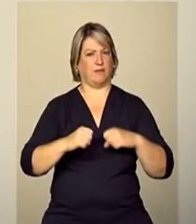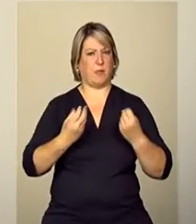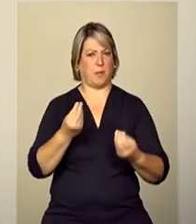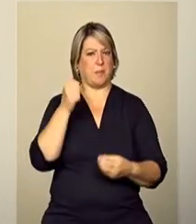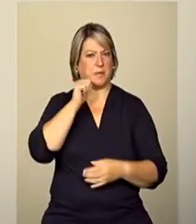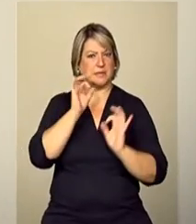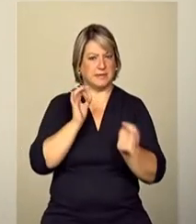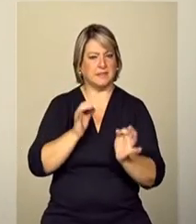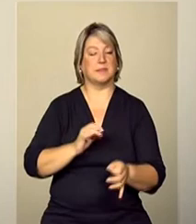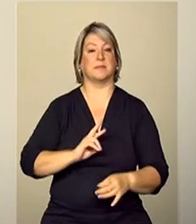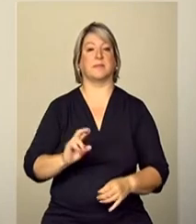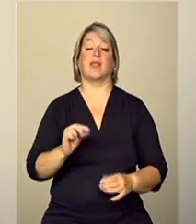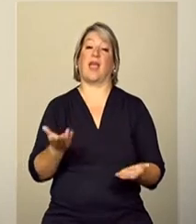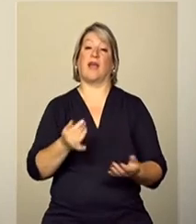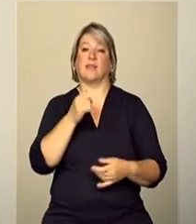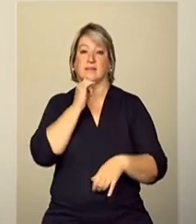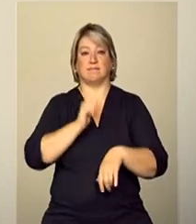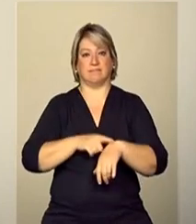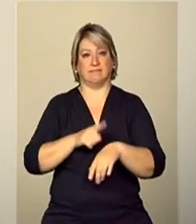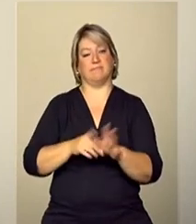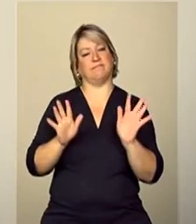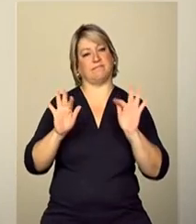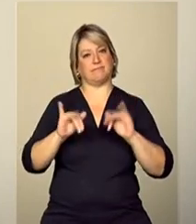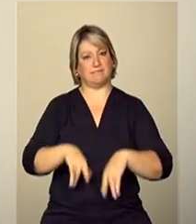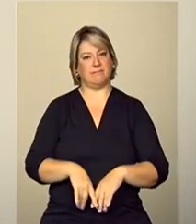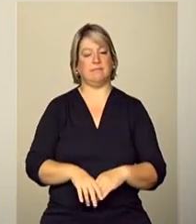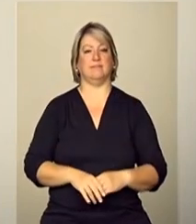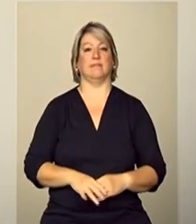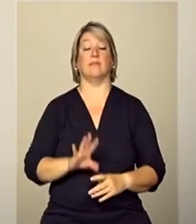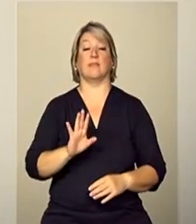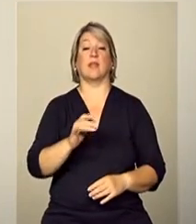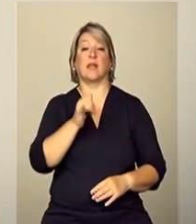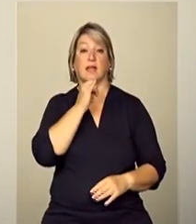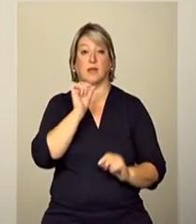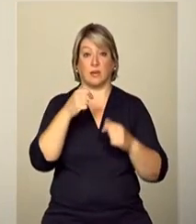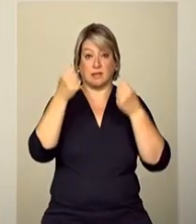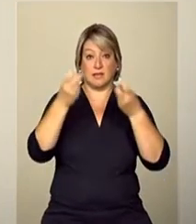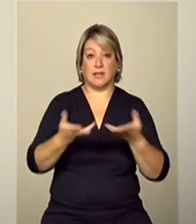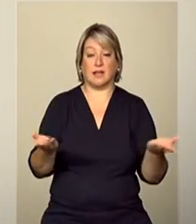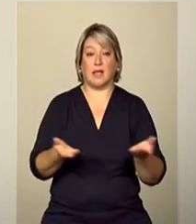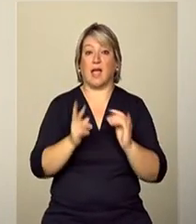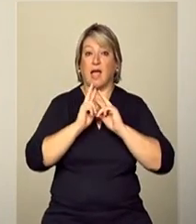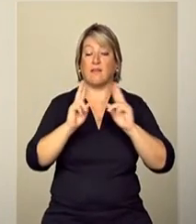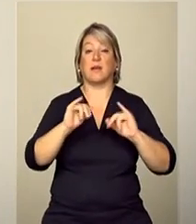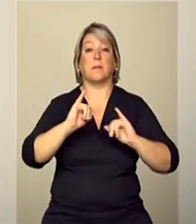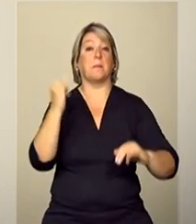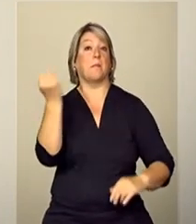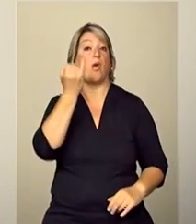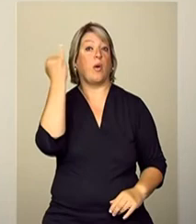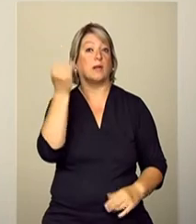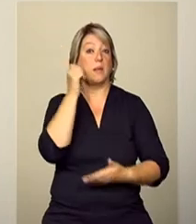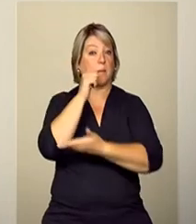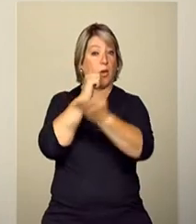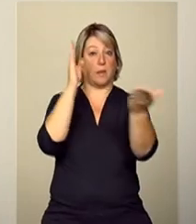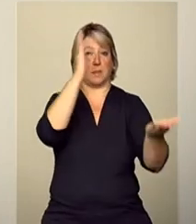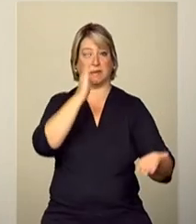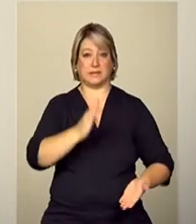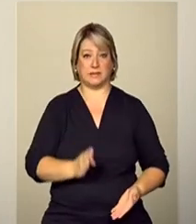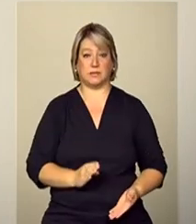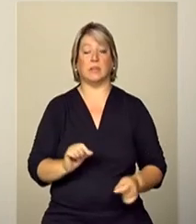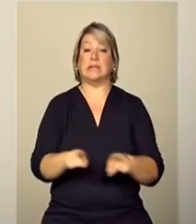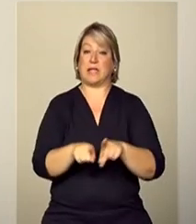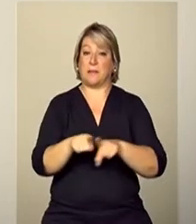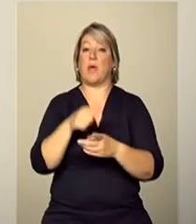muito a mulher representa agora infelizmente o nosso problema chegou o fim o senhor eu queria dar um recado para as mulheres do nosso país